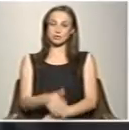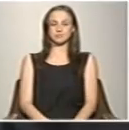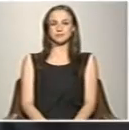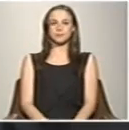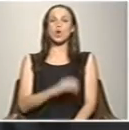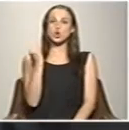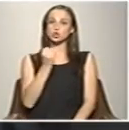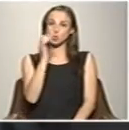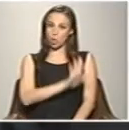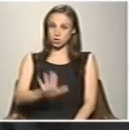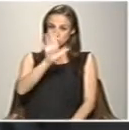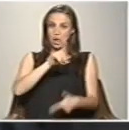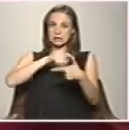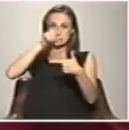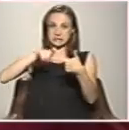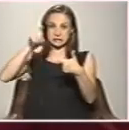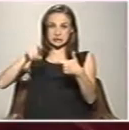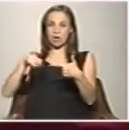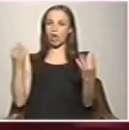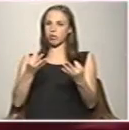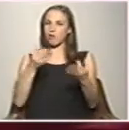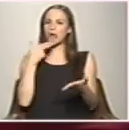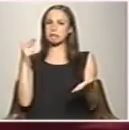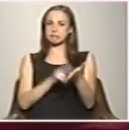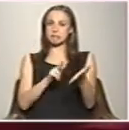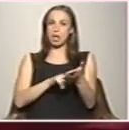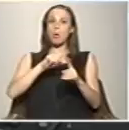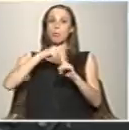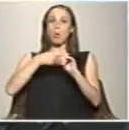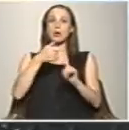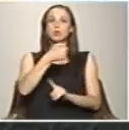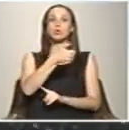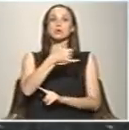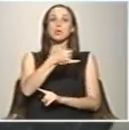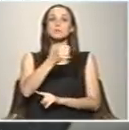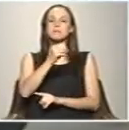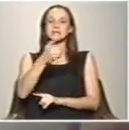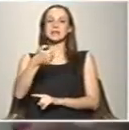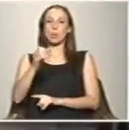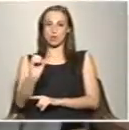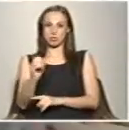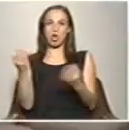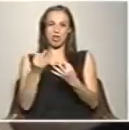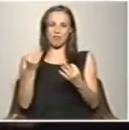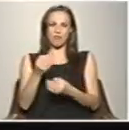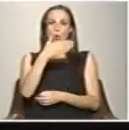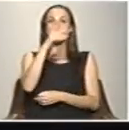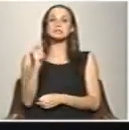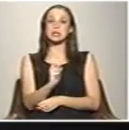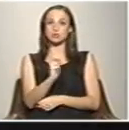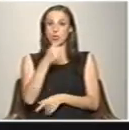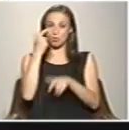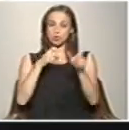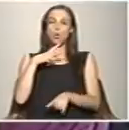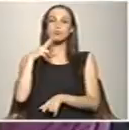Instituto Nacional de Estatística confirma a tendência para esse ano de 2050. Prevê que 1/3 da população portuguesa